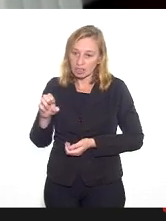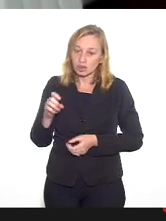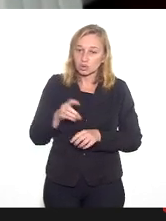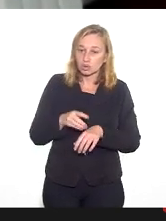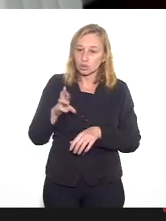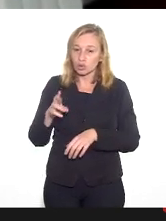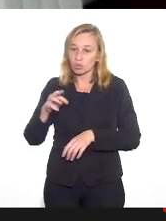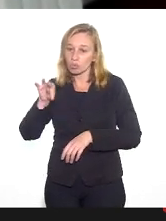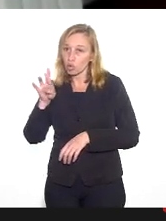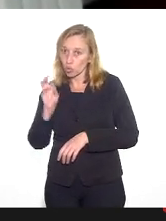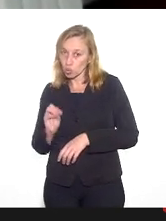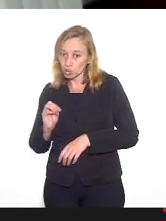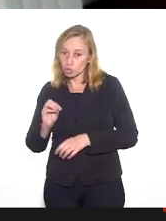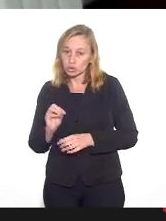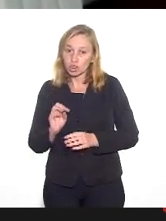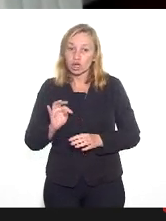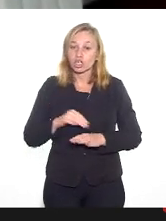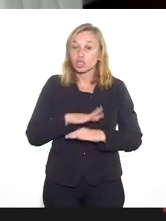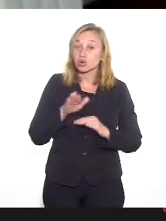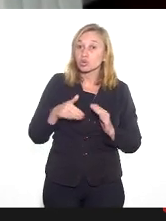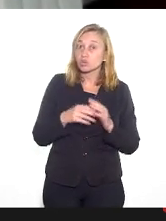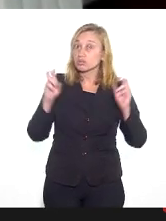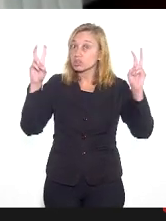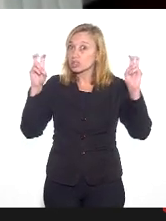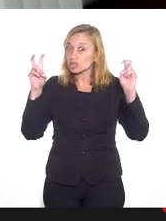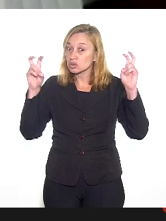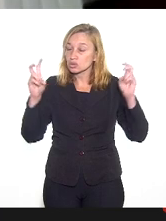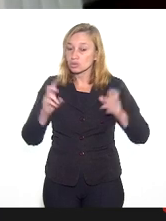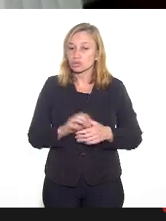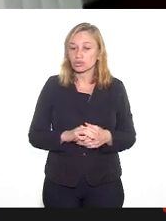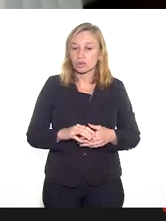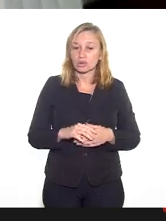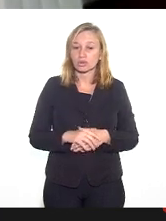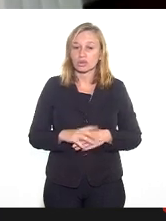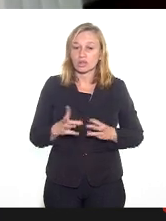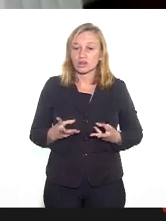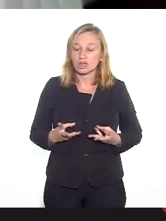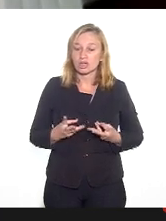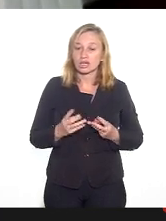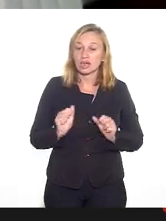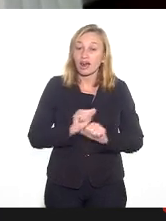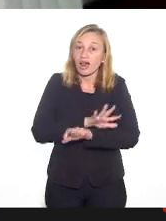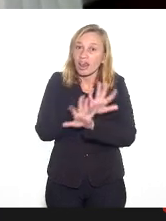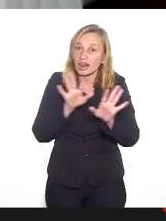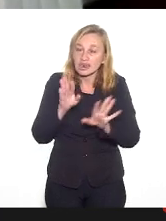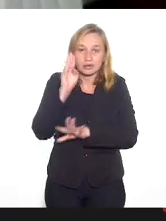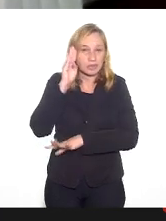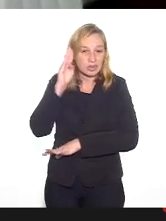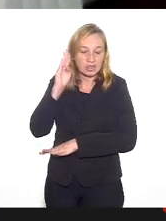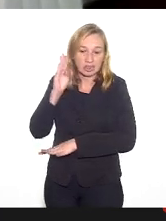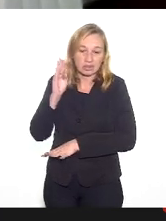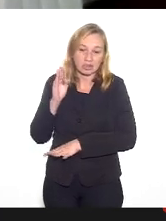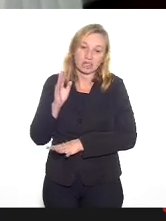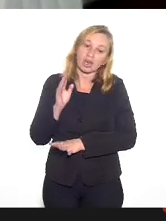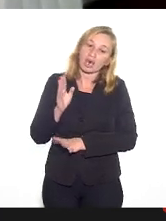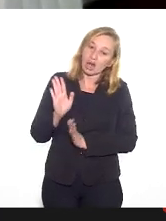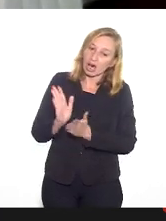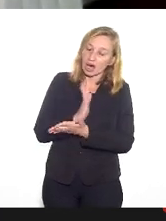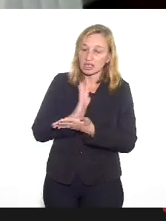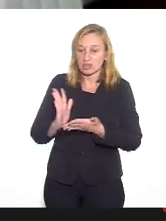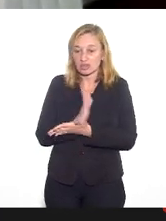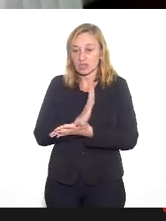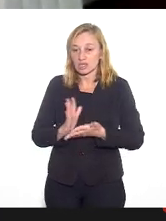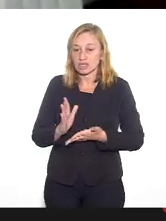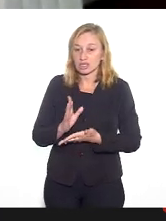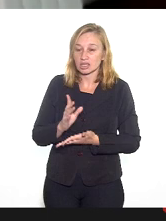Bruno Dubê, é que todas essas questões são tratadas com absoluta prioridade. Nem sempre a Procuradoria pode dar a